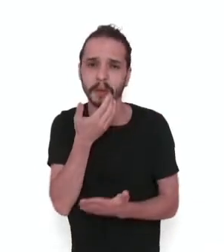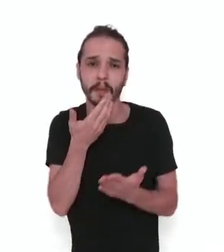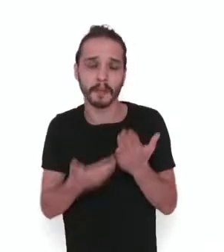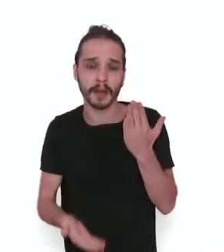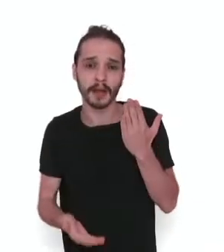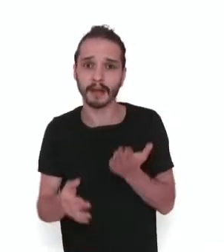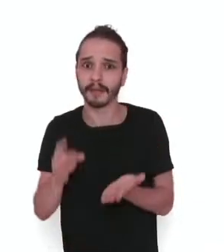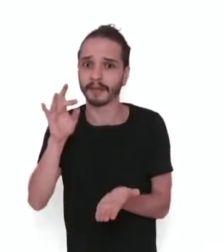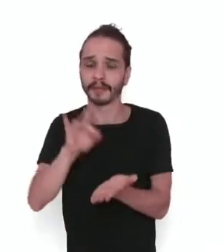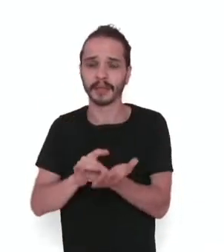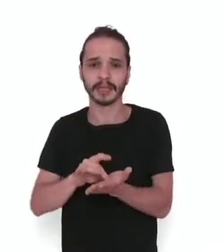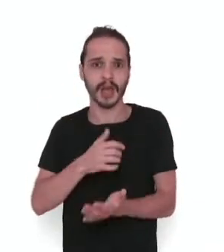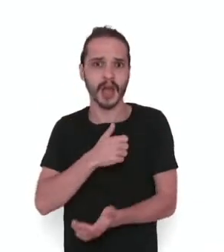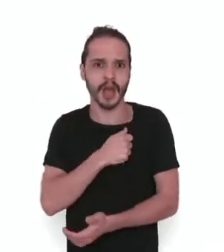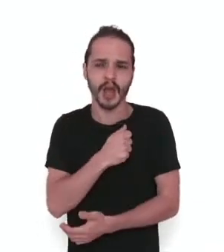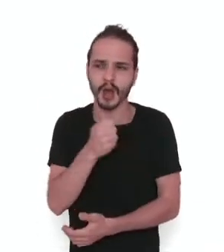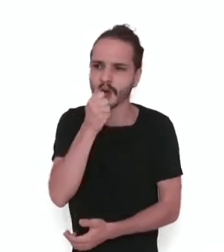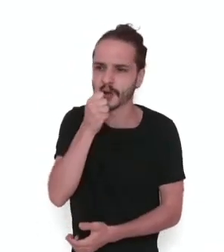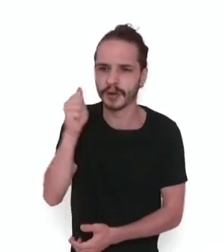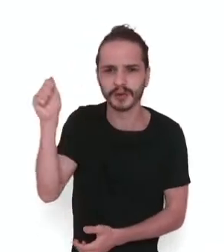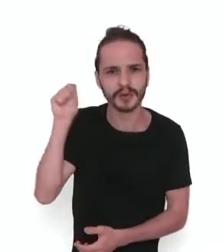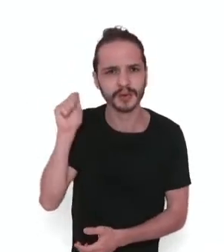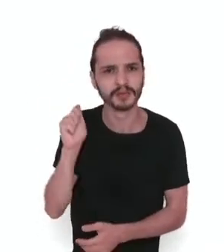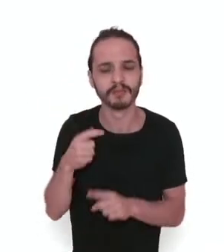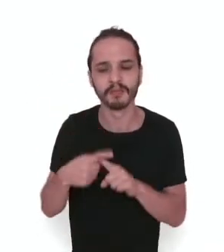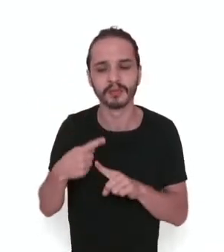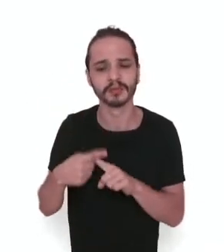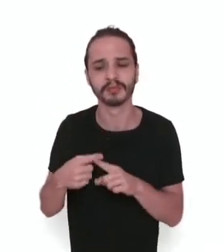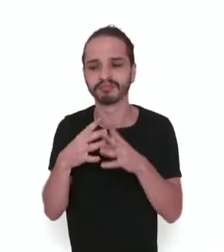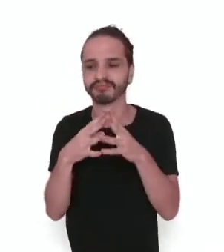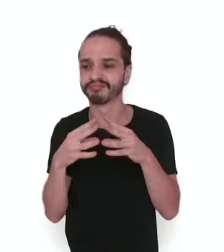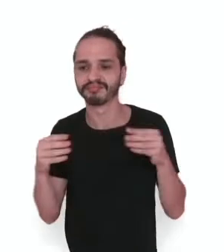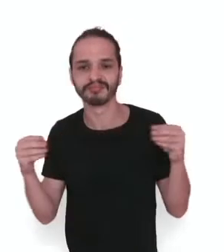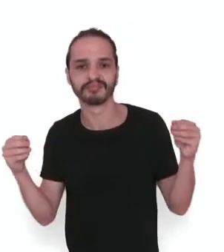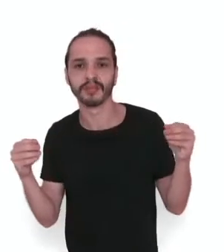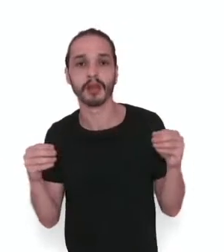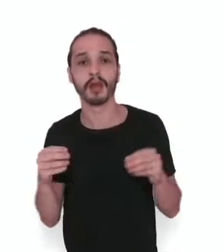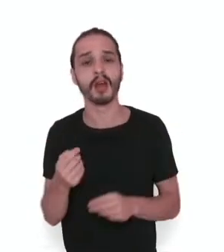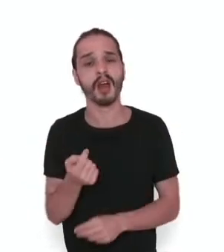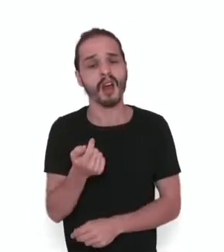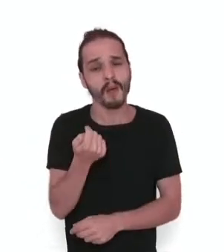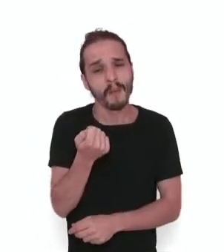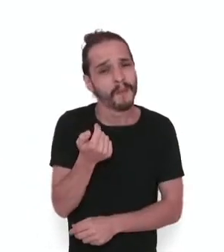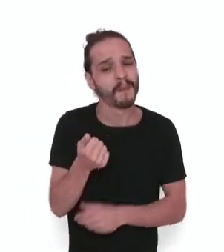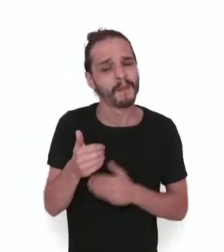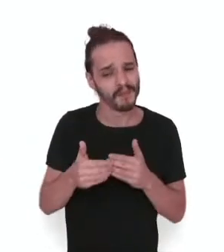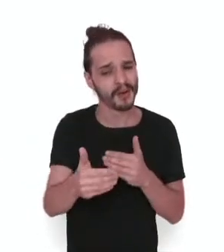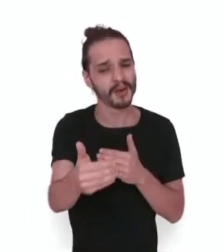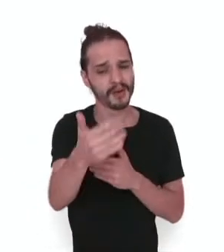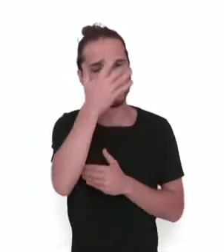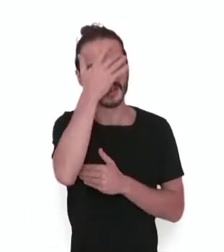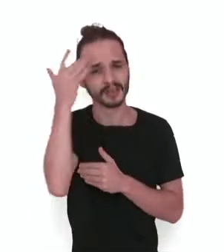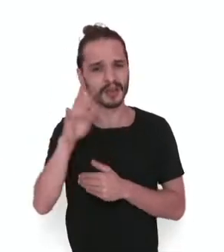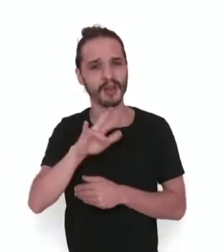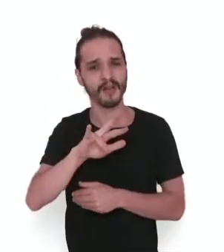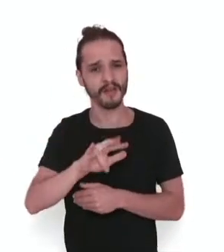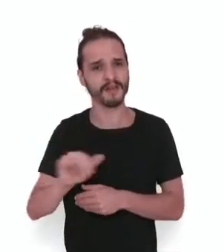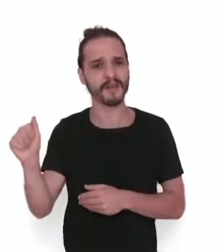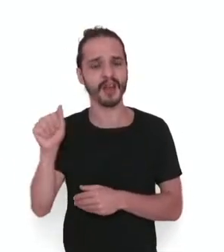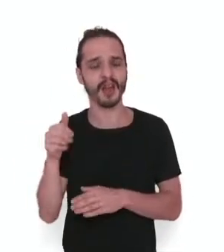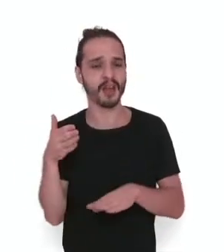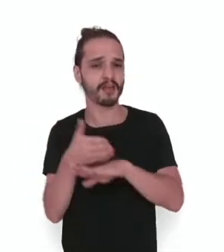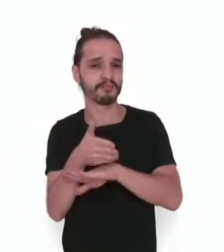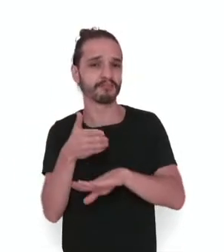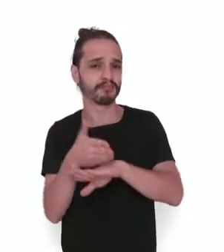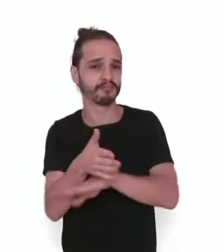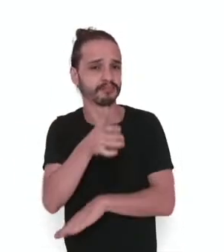verdadeiros torcedores. Do jeito que a coisa vai, poucas serão as pessoas sérias que participarão deste belo teatro do